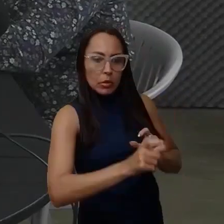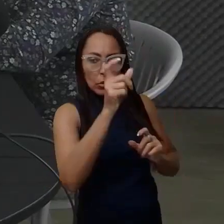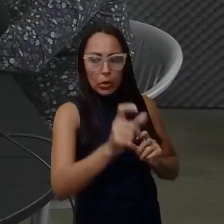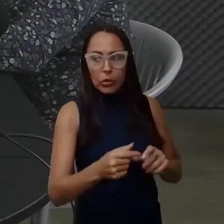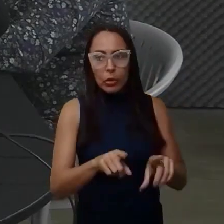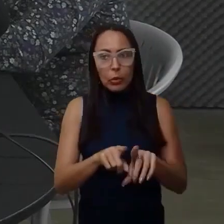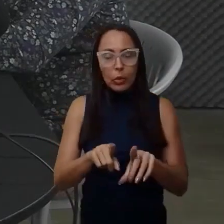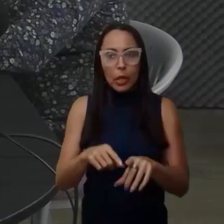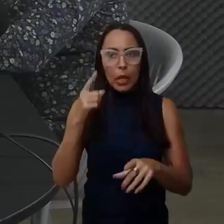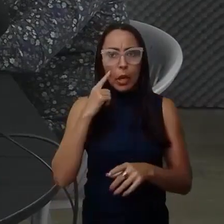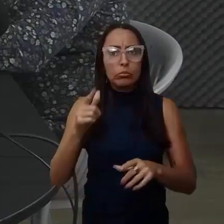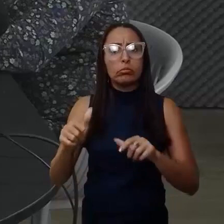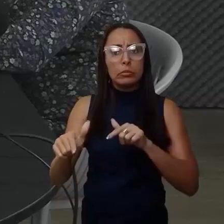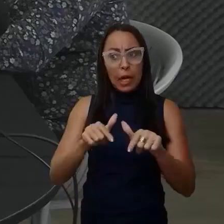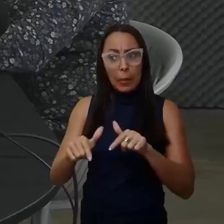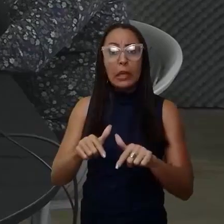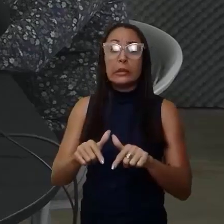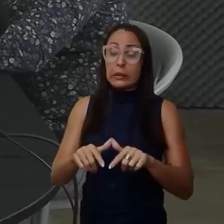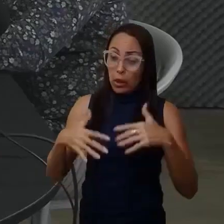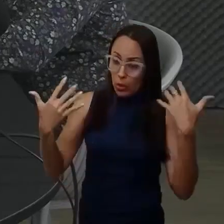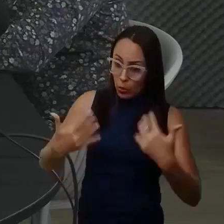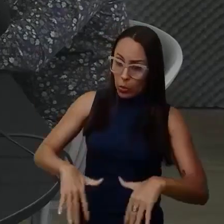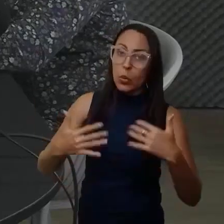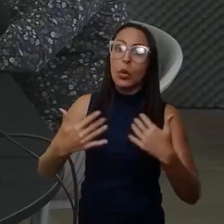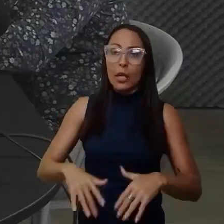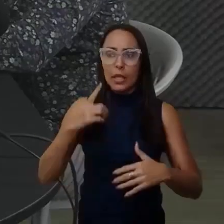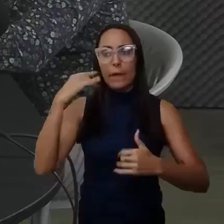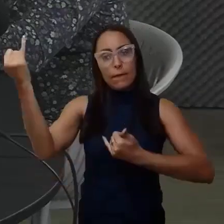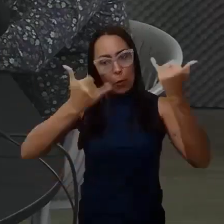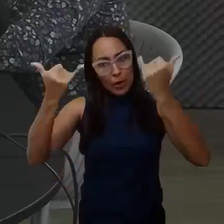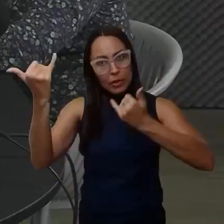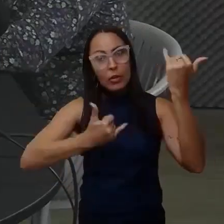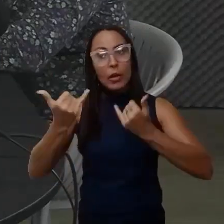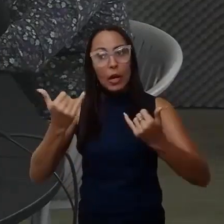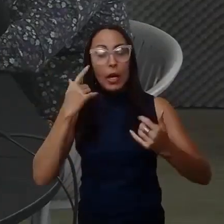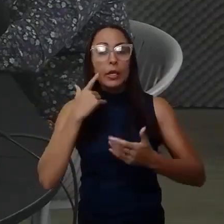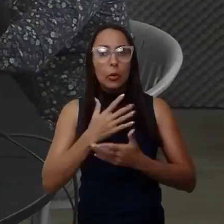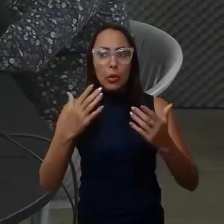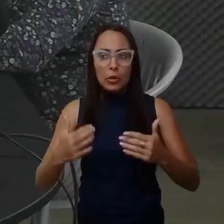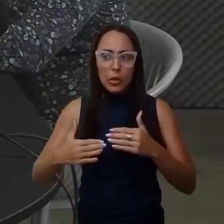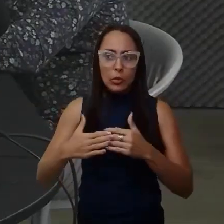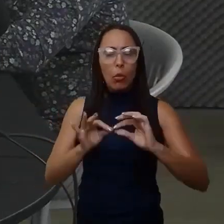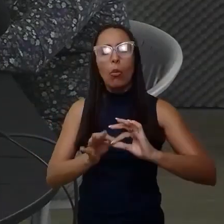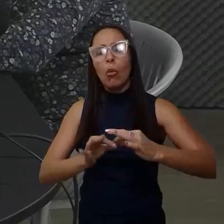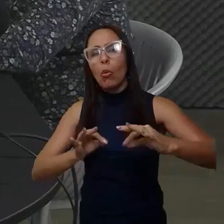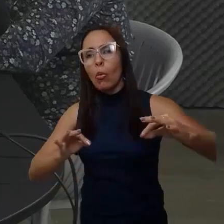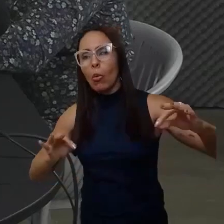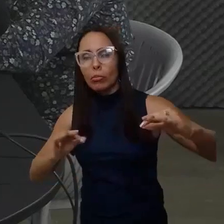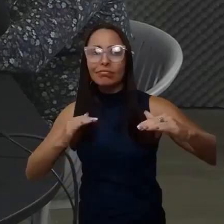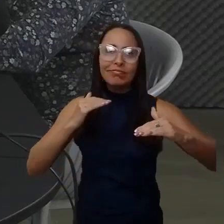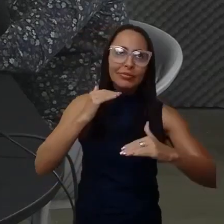que é um trabalho também chegar a essas informações, né? Sim. E é um processo longo. Então a minha ideia era isso,